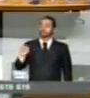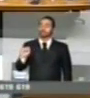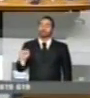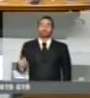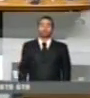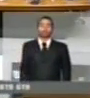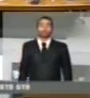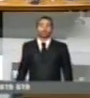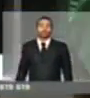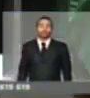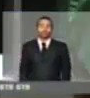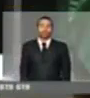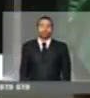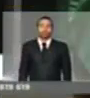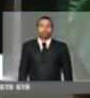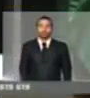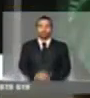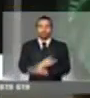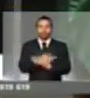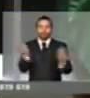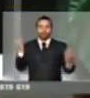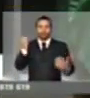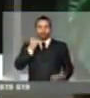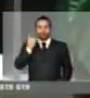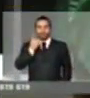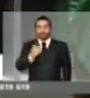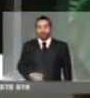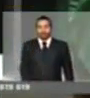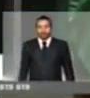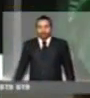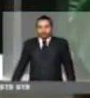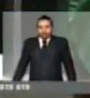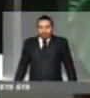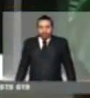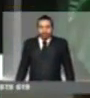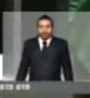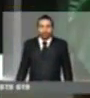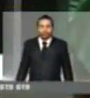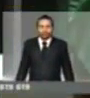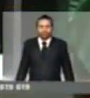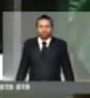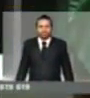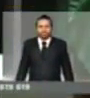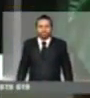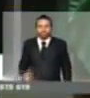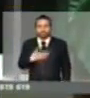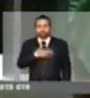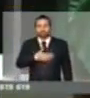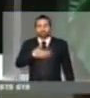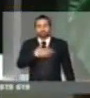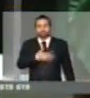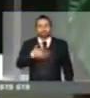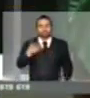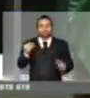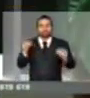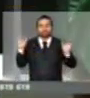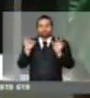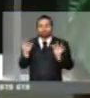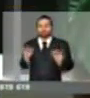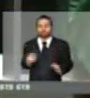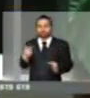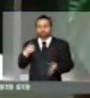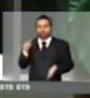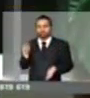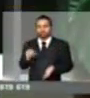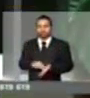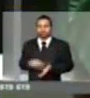senhoras e senhores deputados, é com muito prazer e orgulho que ocupo essa